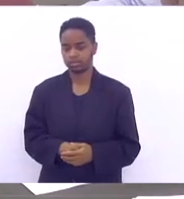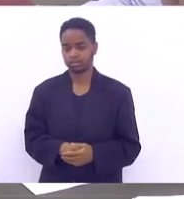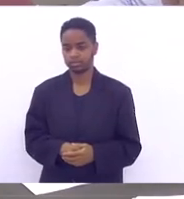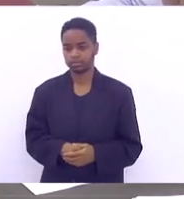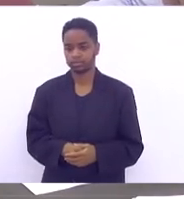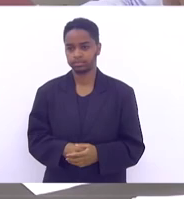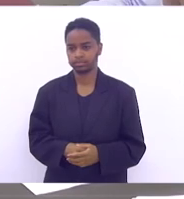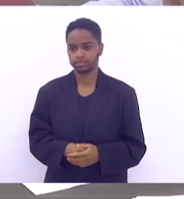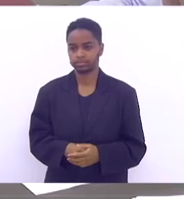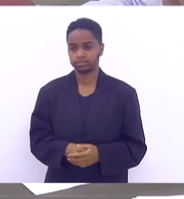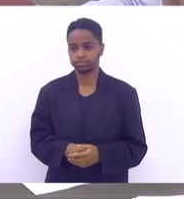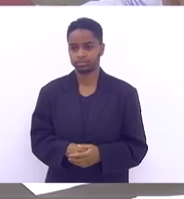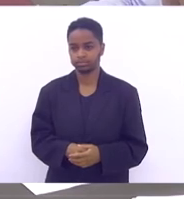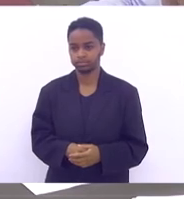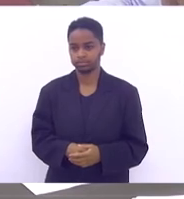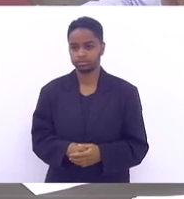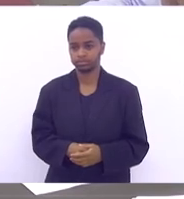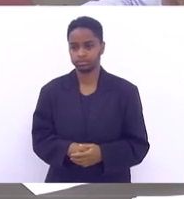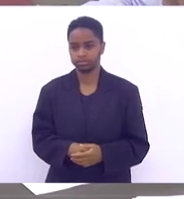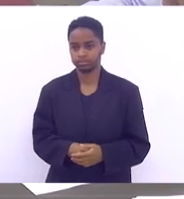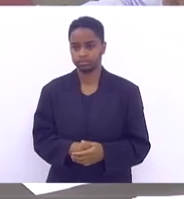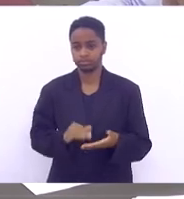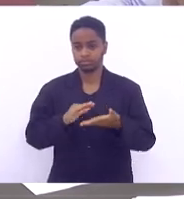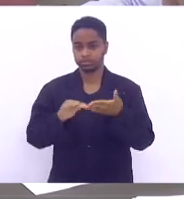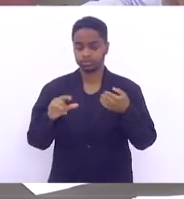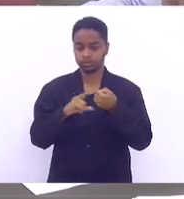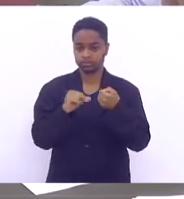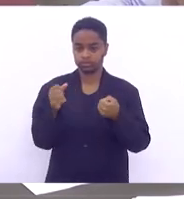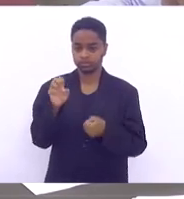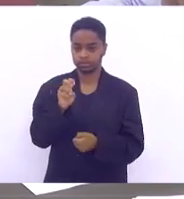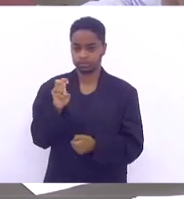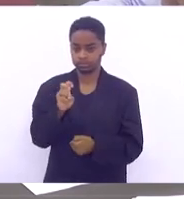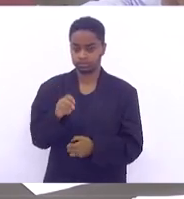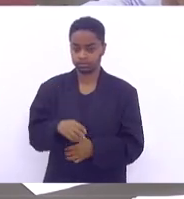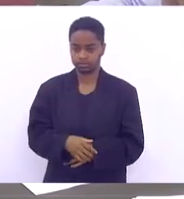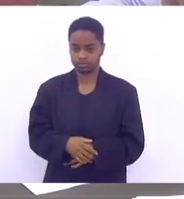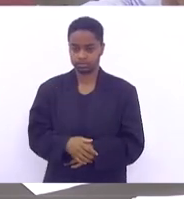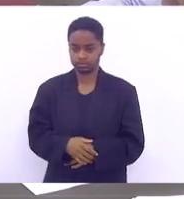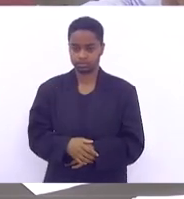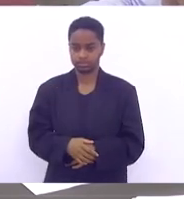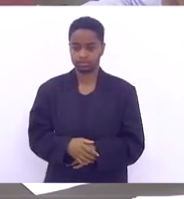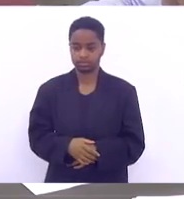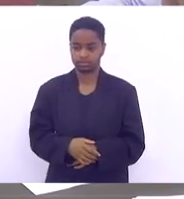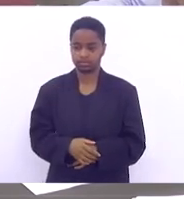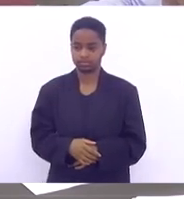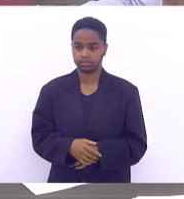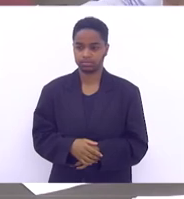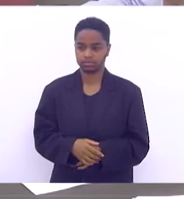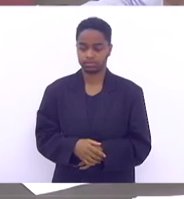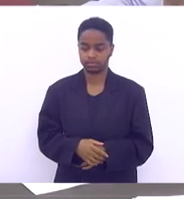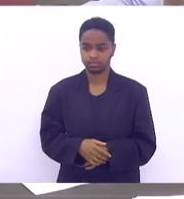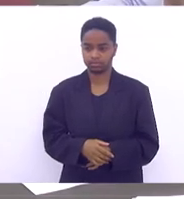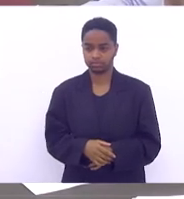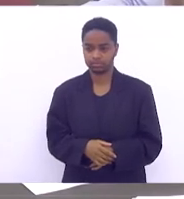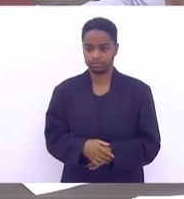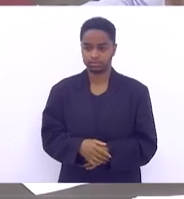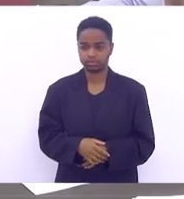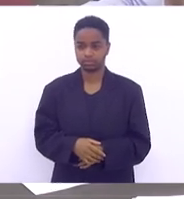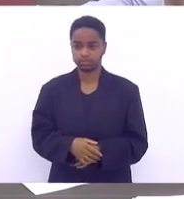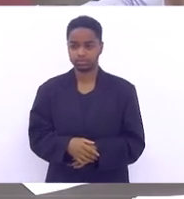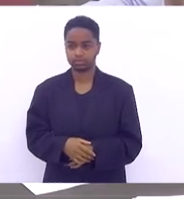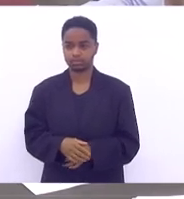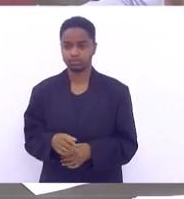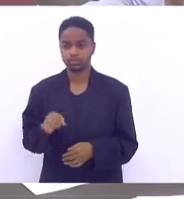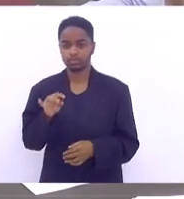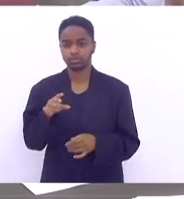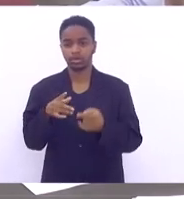deputado Guilherme? Está suprimindo, suprimindo o artigo 5º. Agora, eu não, não sei se para fins de correção